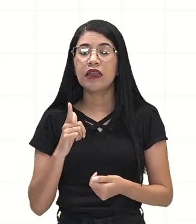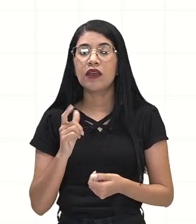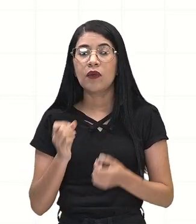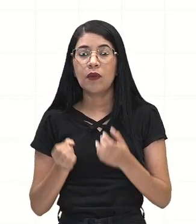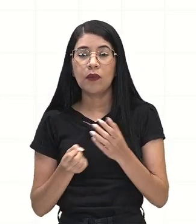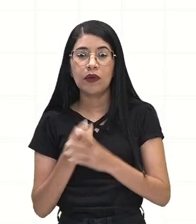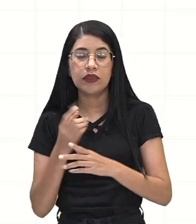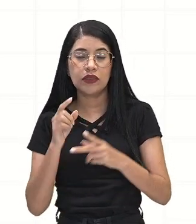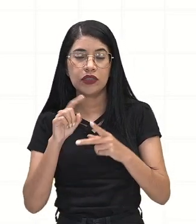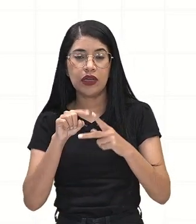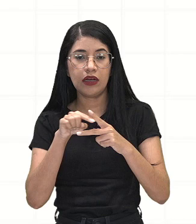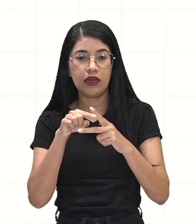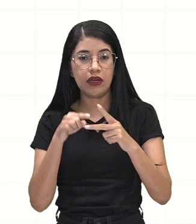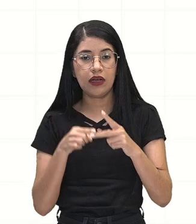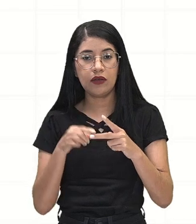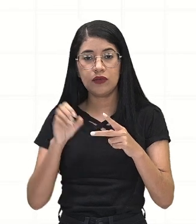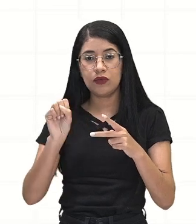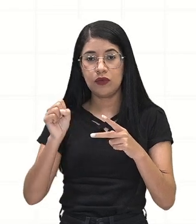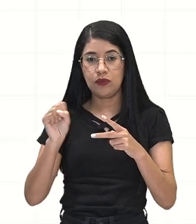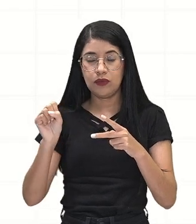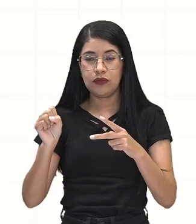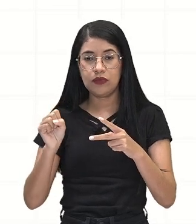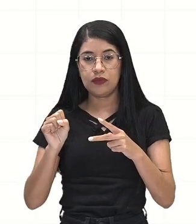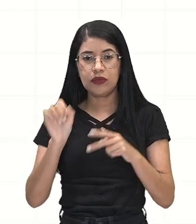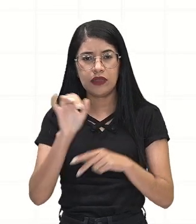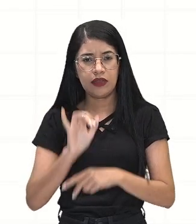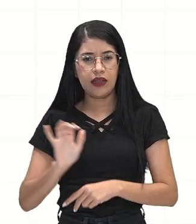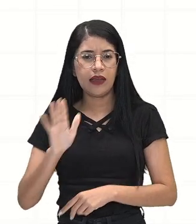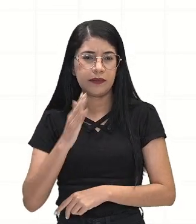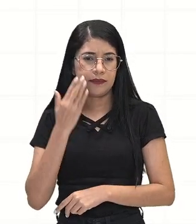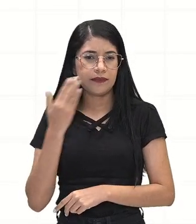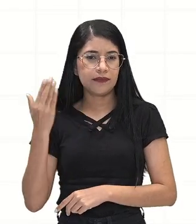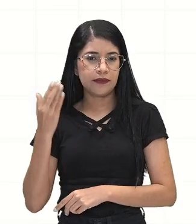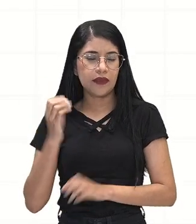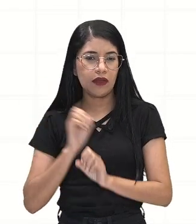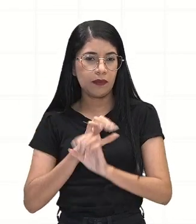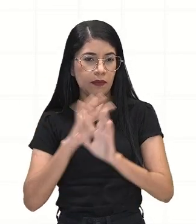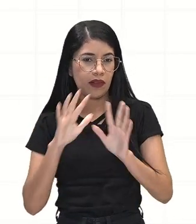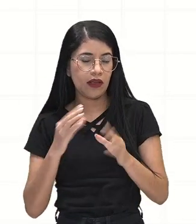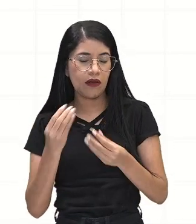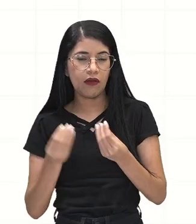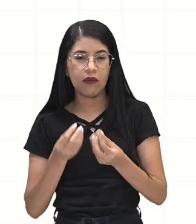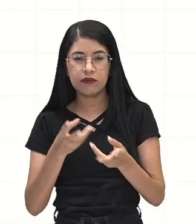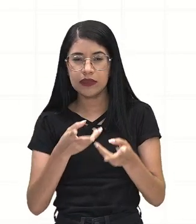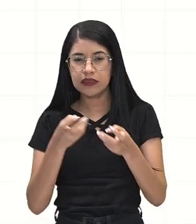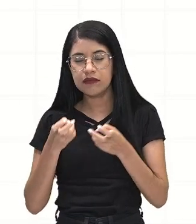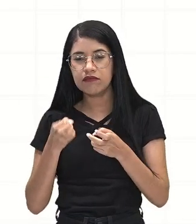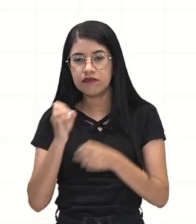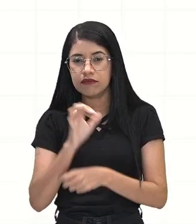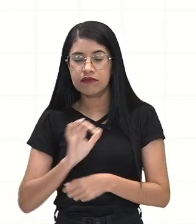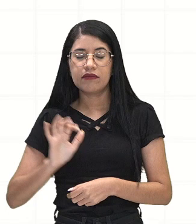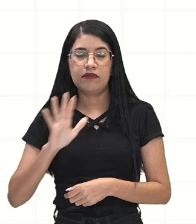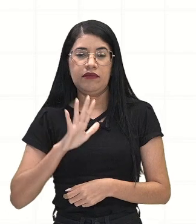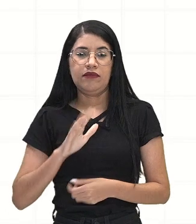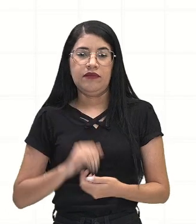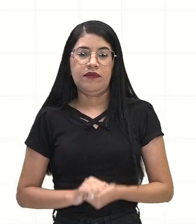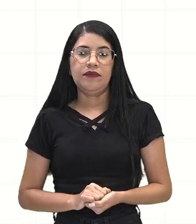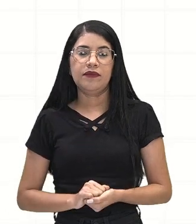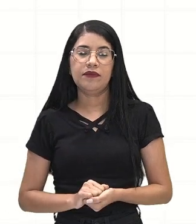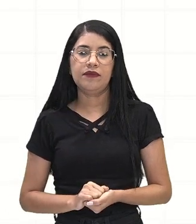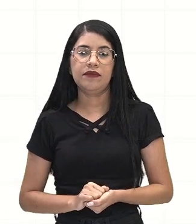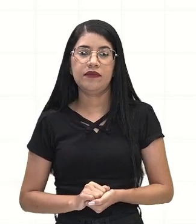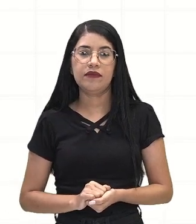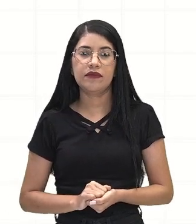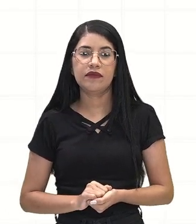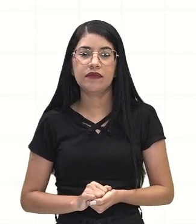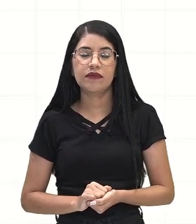ângulos, aqui como aqui na imagem, certo? O que é que eu posso observar? Ó? Observe que aqui